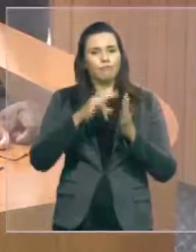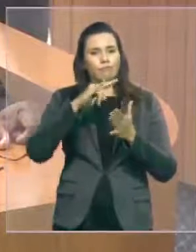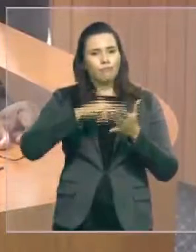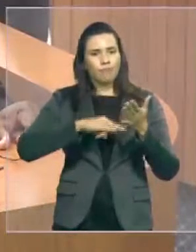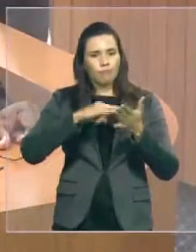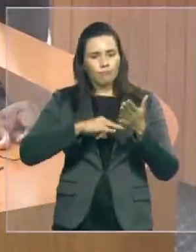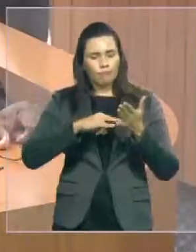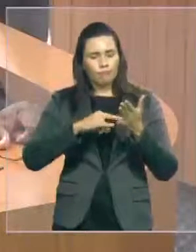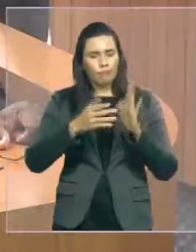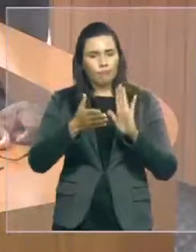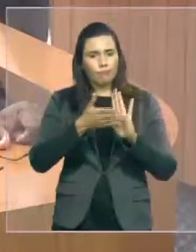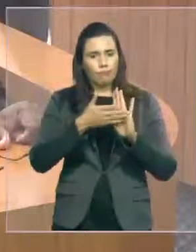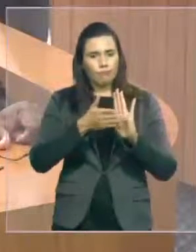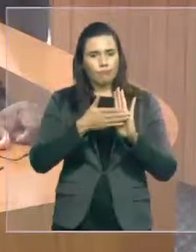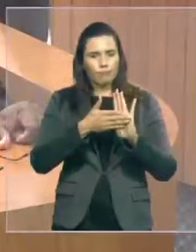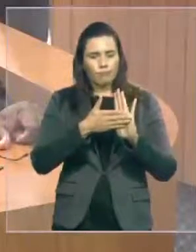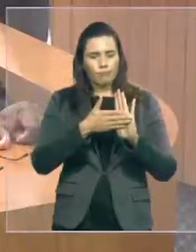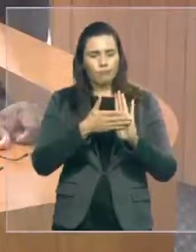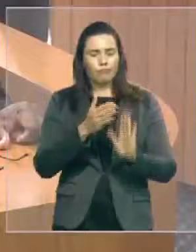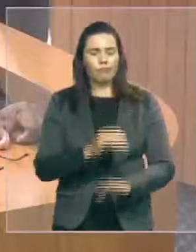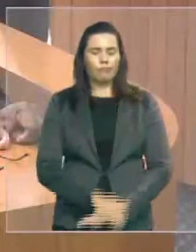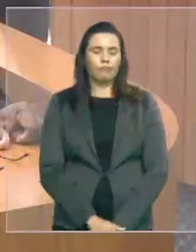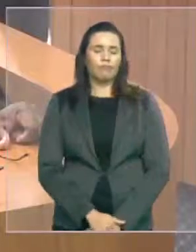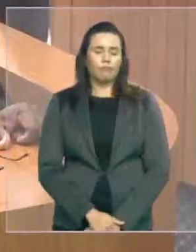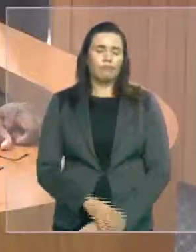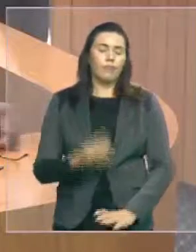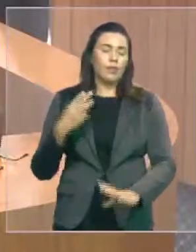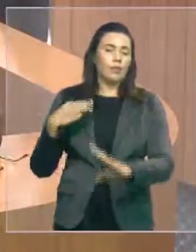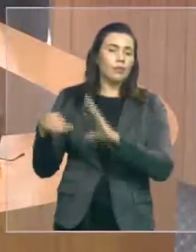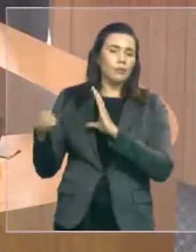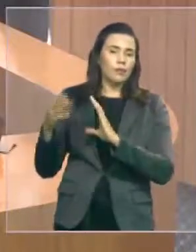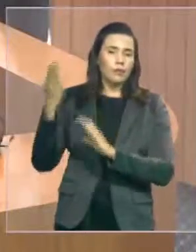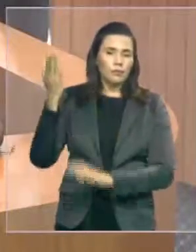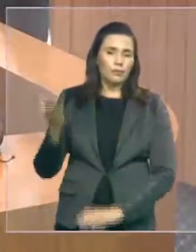como indicação ao senhor governador Flávio Dino